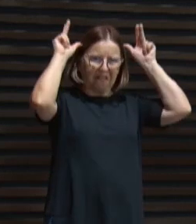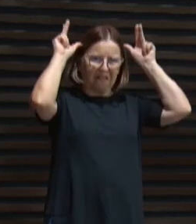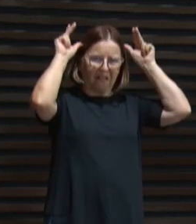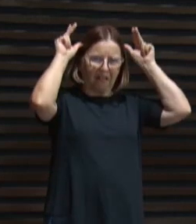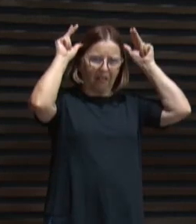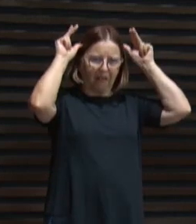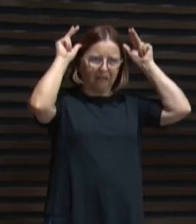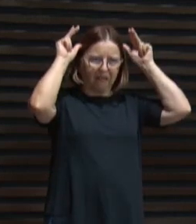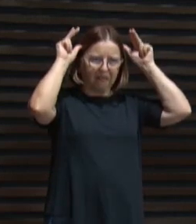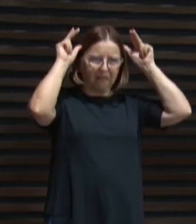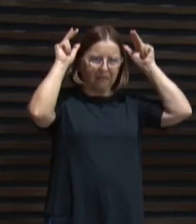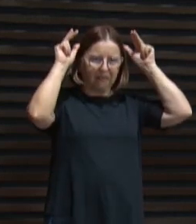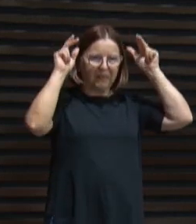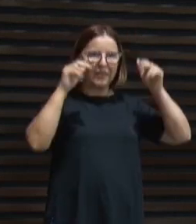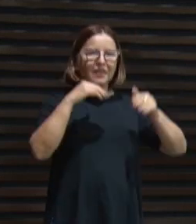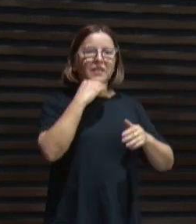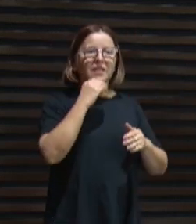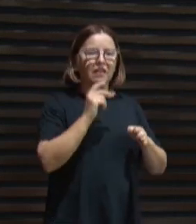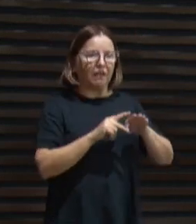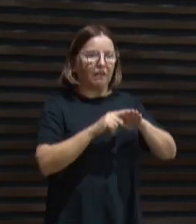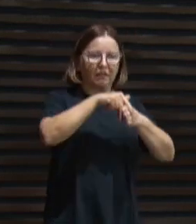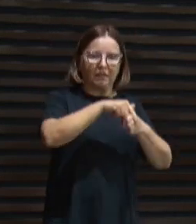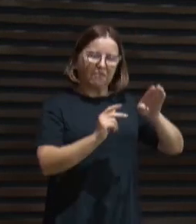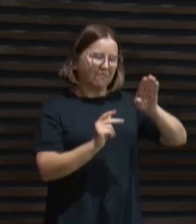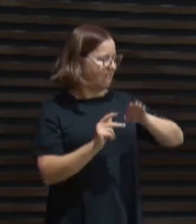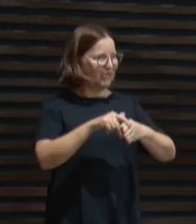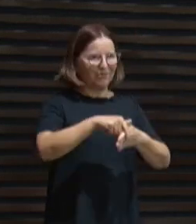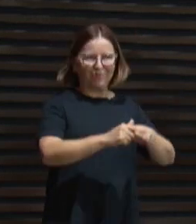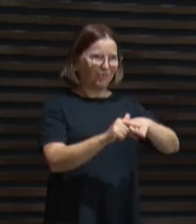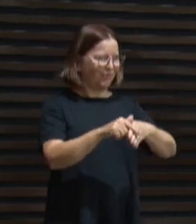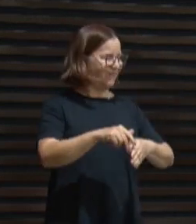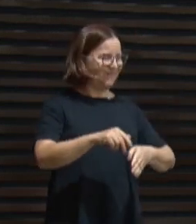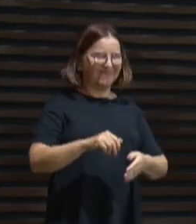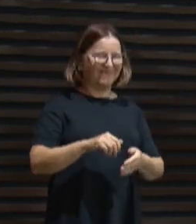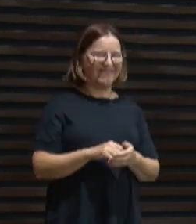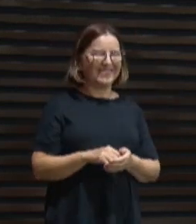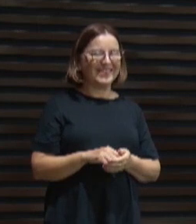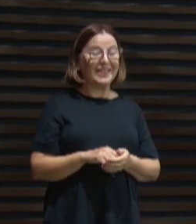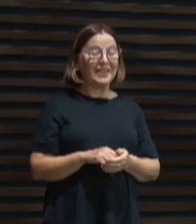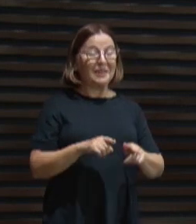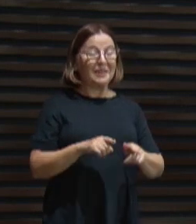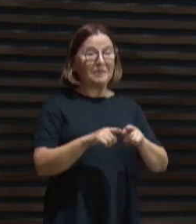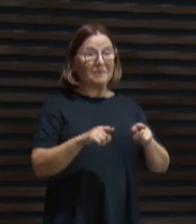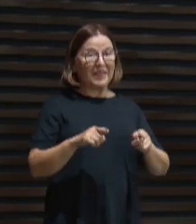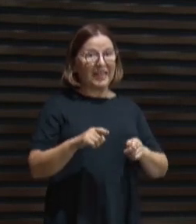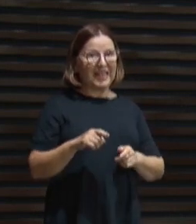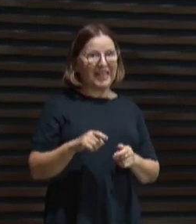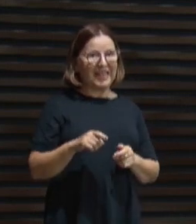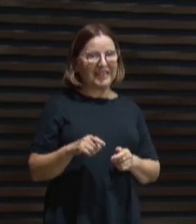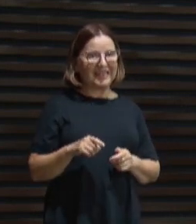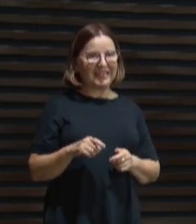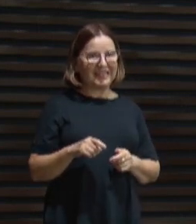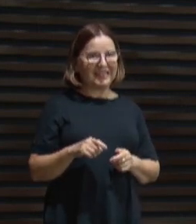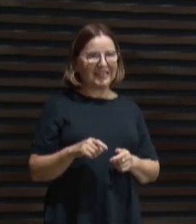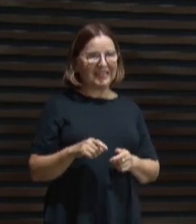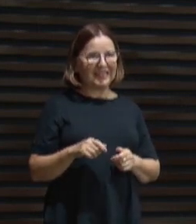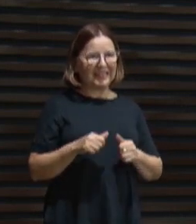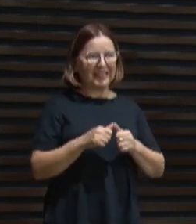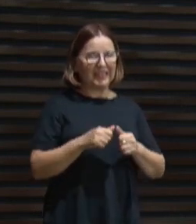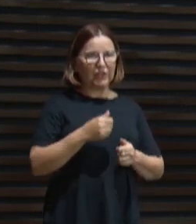Ninguém montava em Bucéfalo. E Alexandre pediu ao pai Filipe para amansar o